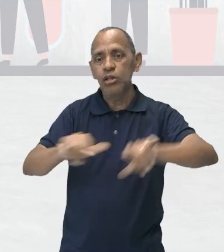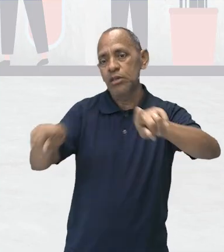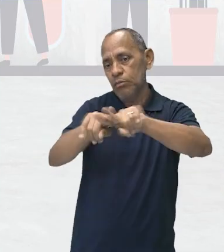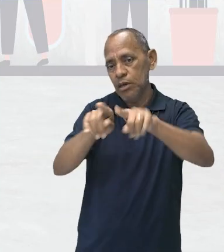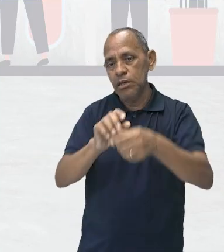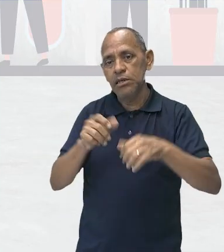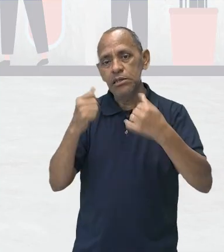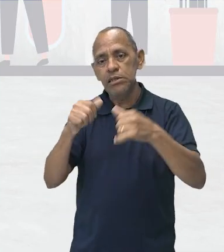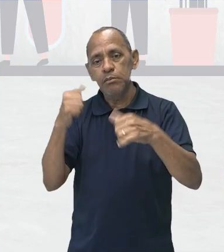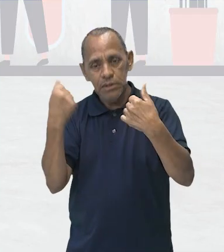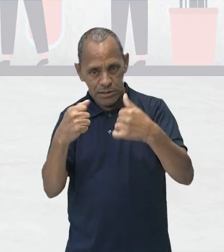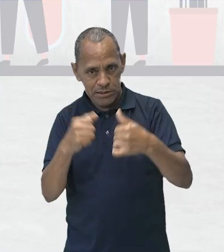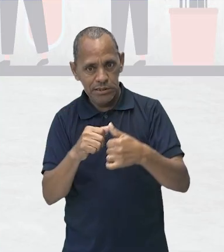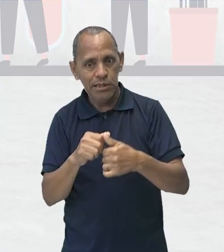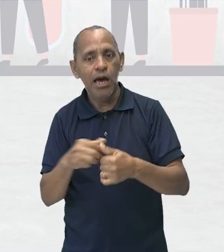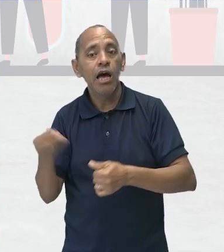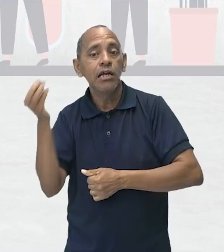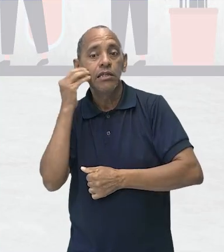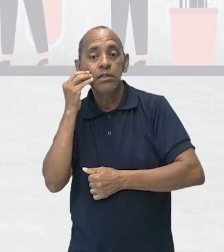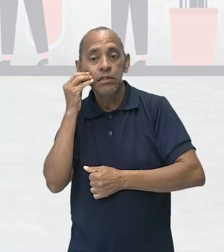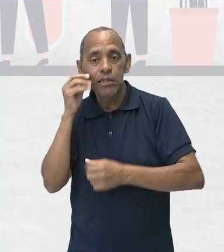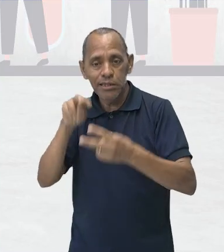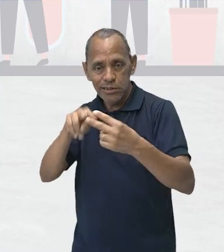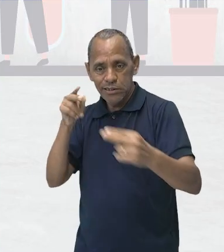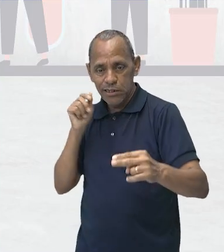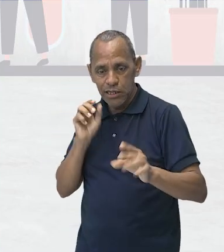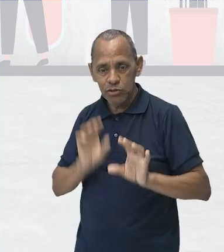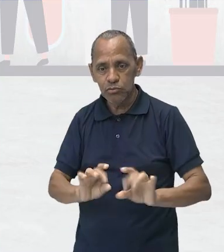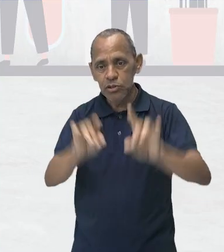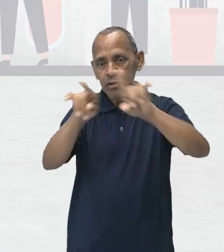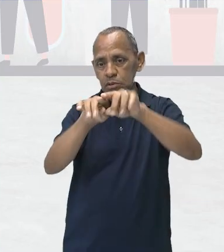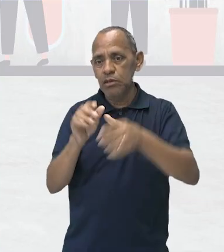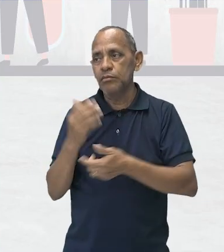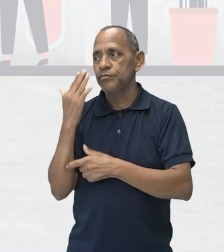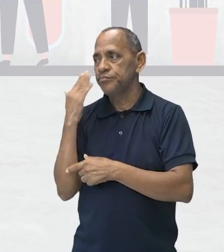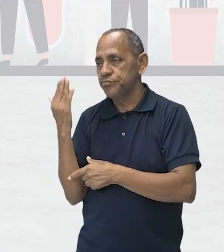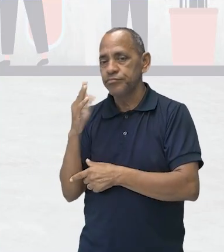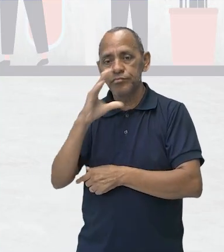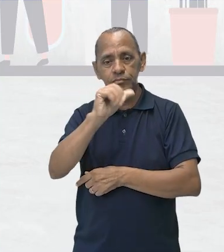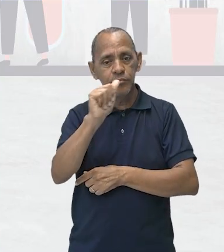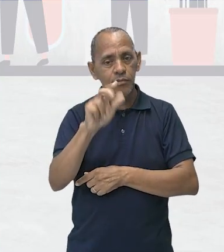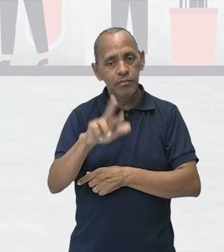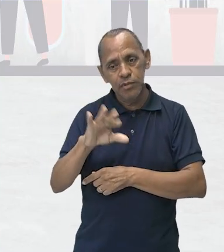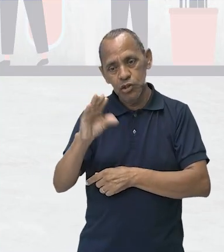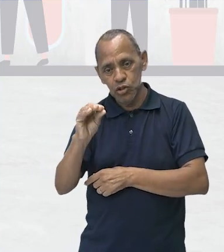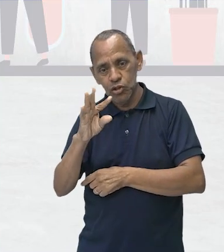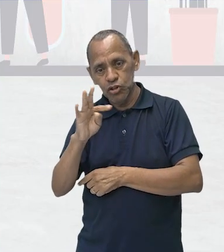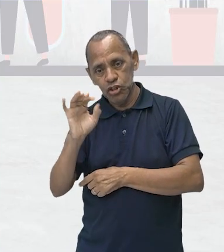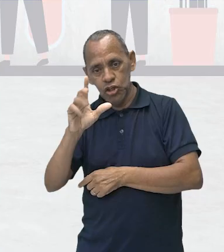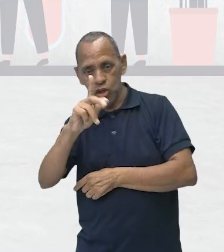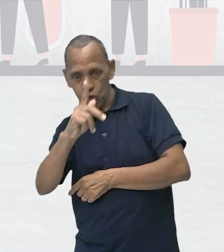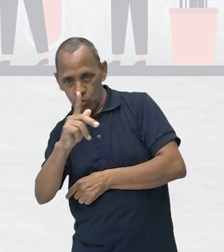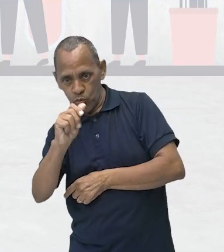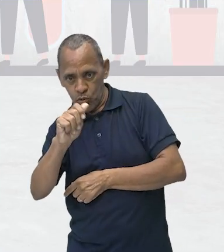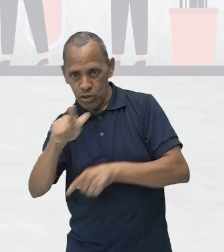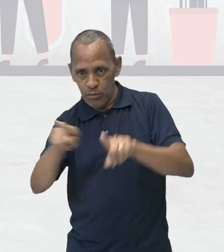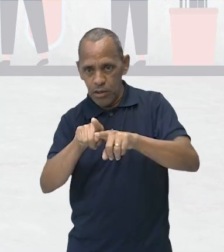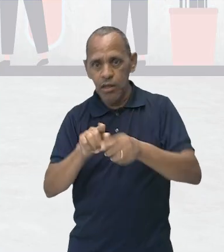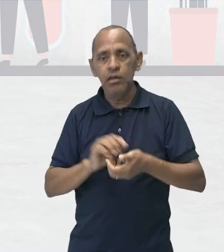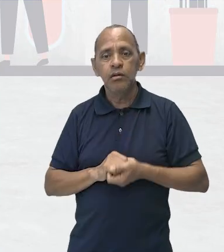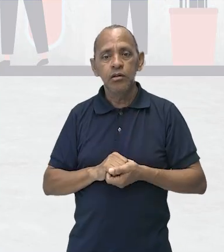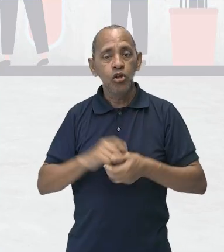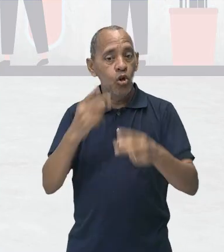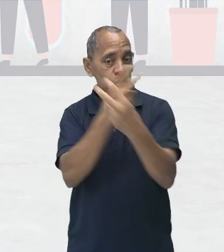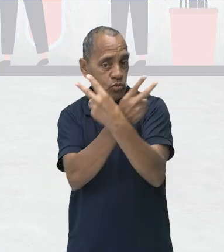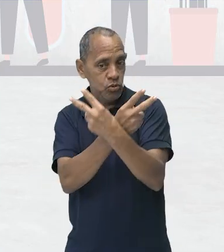histórico familiar e, se necessário, testes genéticos específicos, como o cariótipo, que vai nos dizer, né, os cromossomos